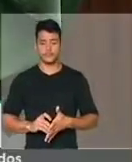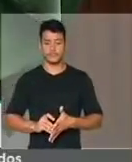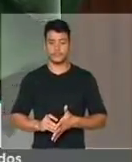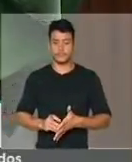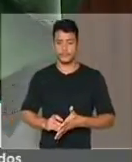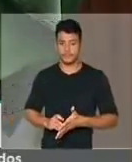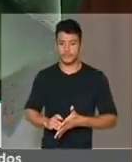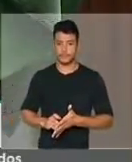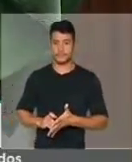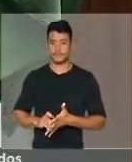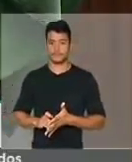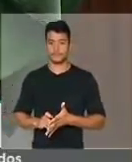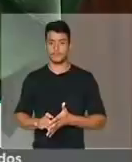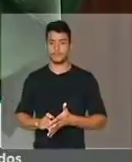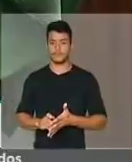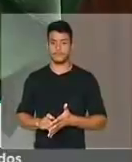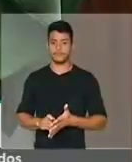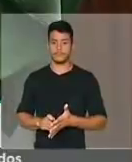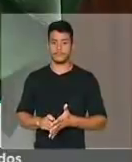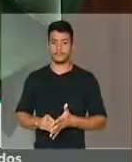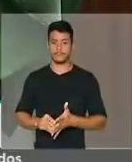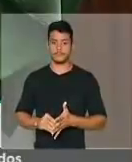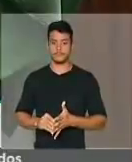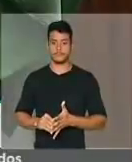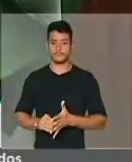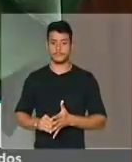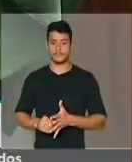aumentando ainda mais o exército de desempregados.